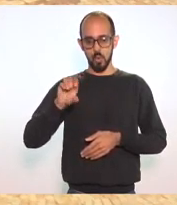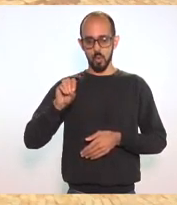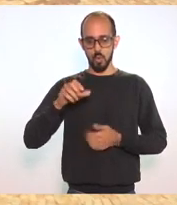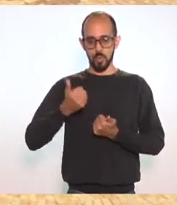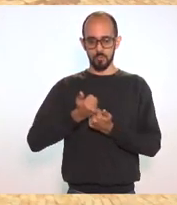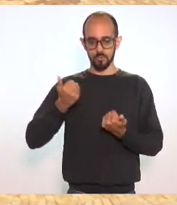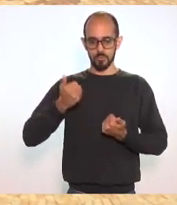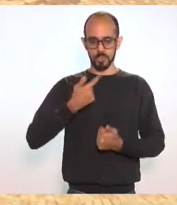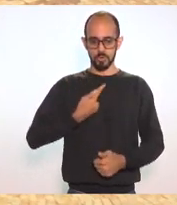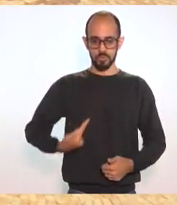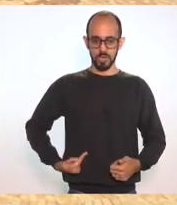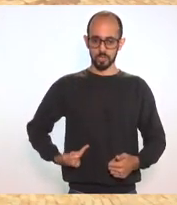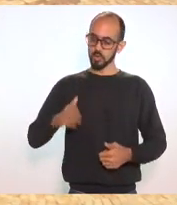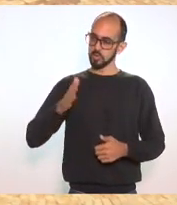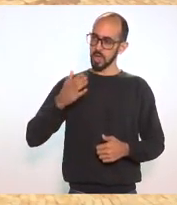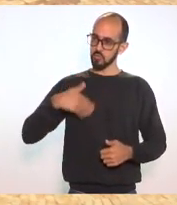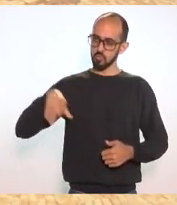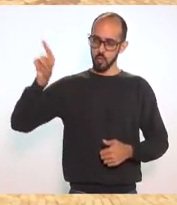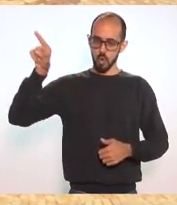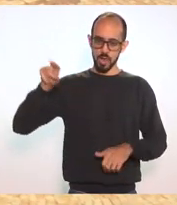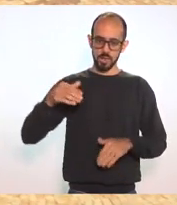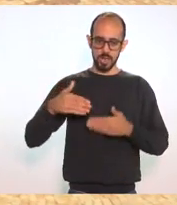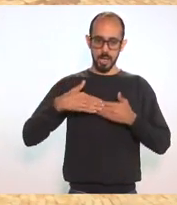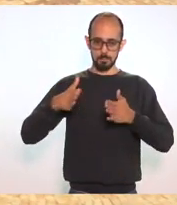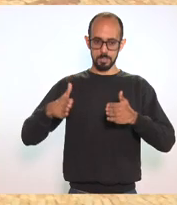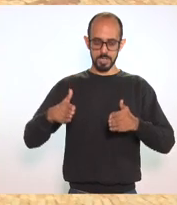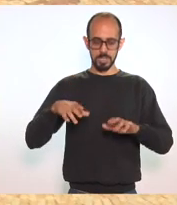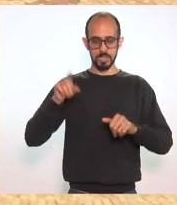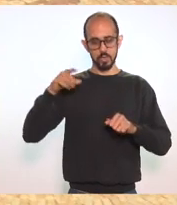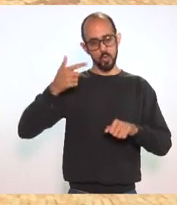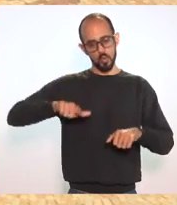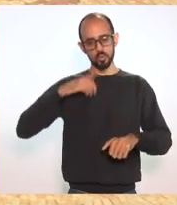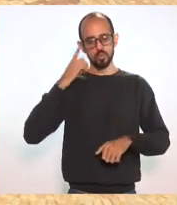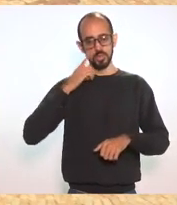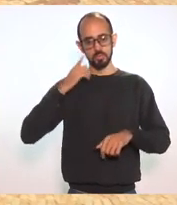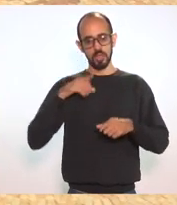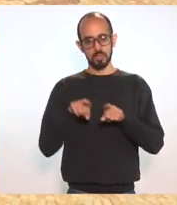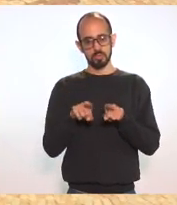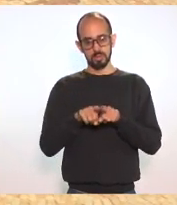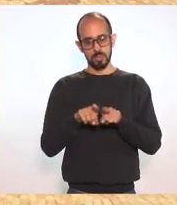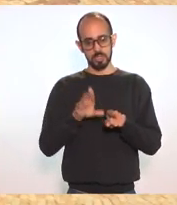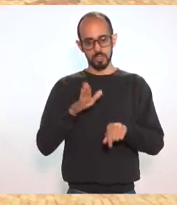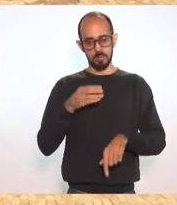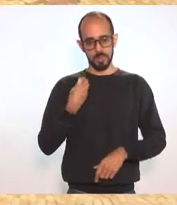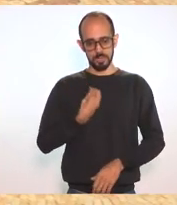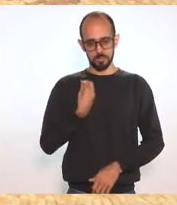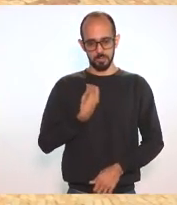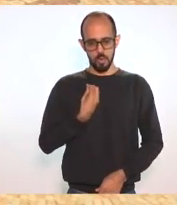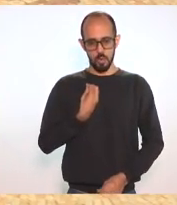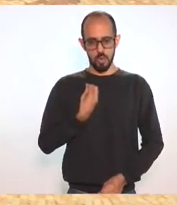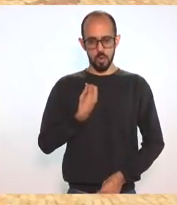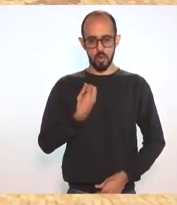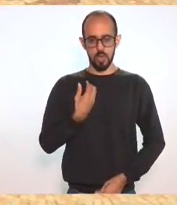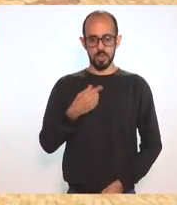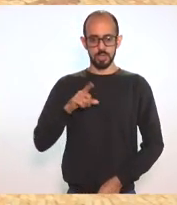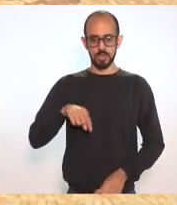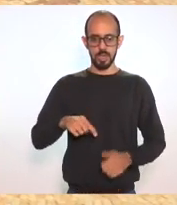abrir a nossa festa, nos ajudou muito, e outros deputados que também já participaram, abrir a